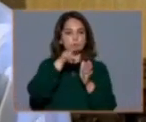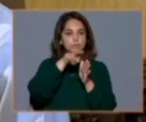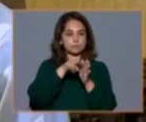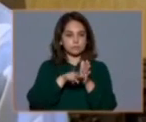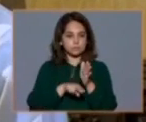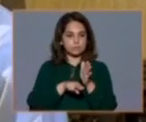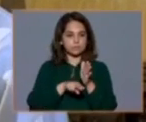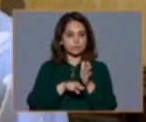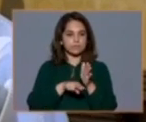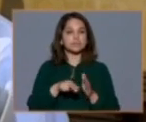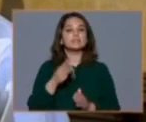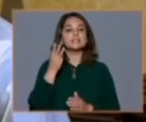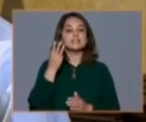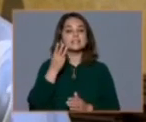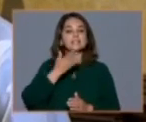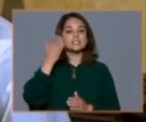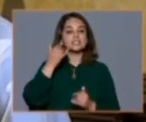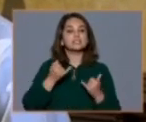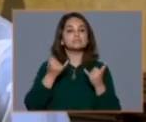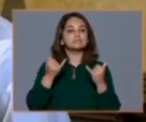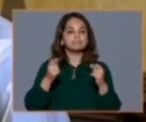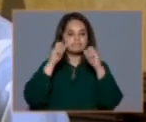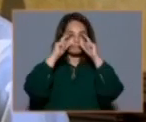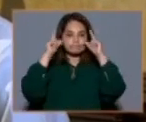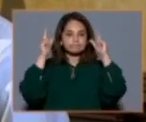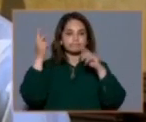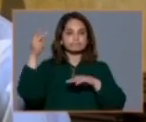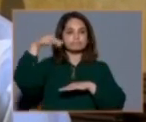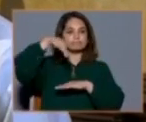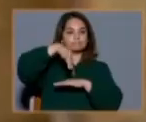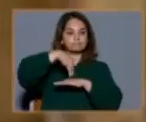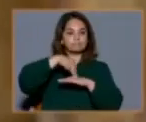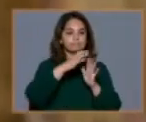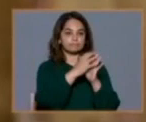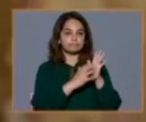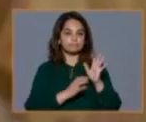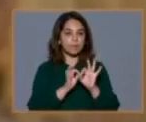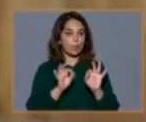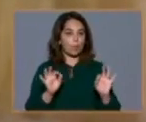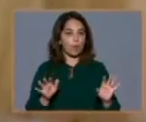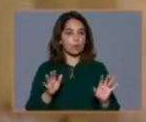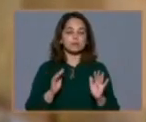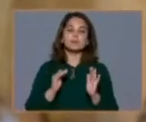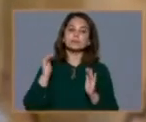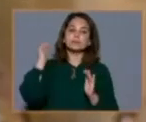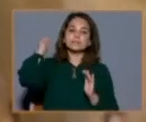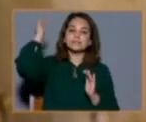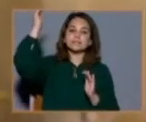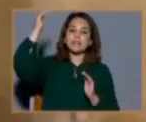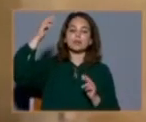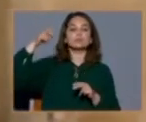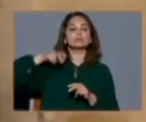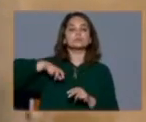sepultado. Ressuscitou ao terceiro dia, conforme as Escrituras, e subiu aos céus, onde está